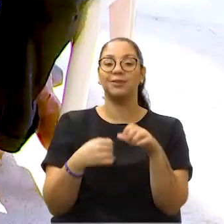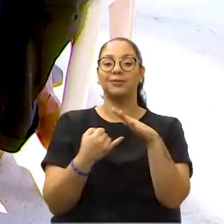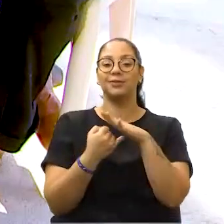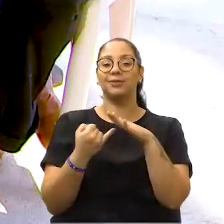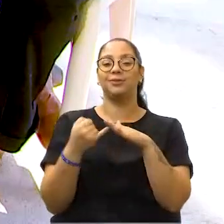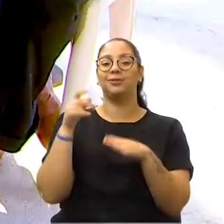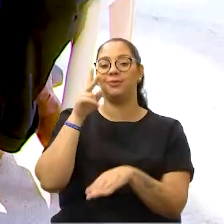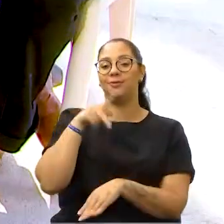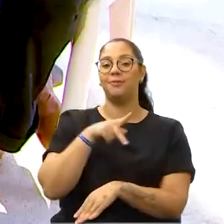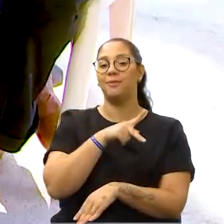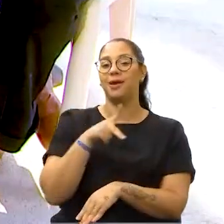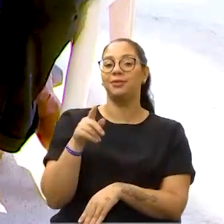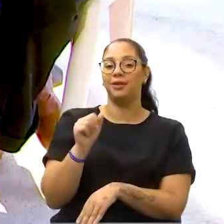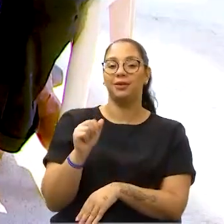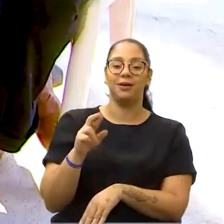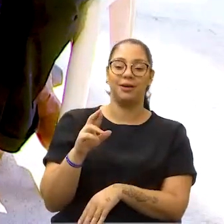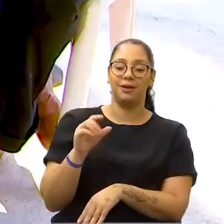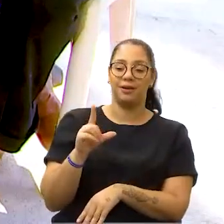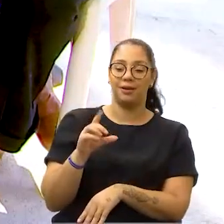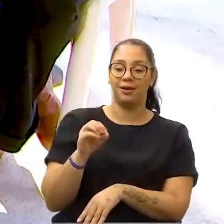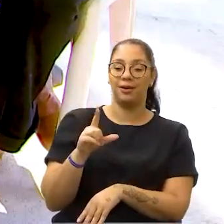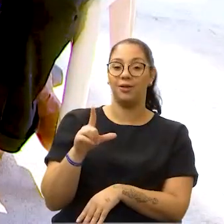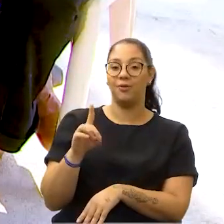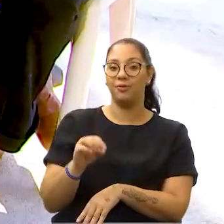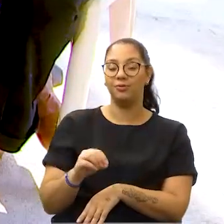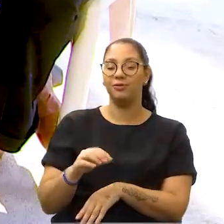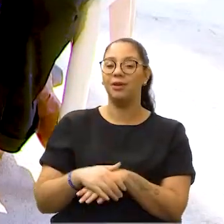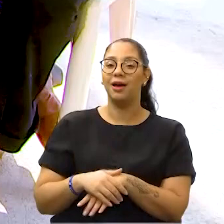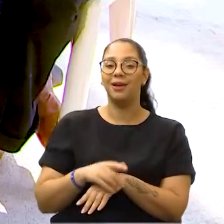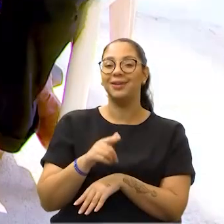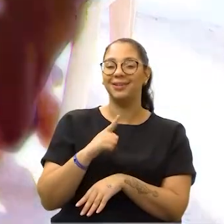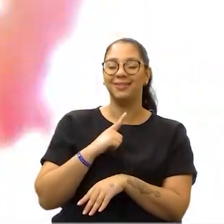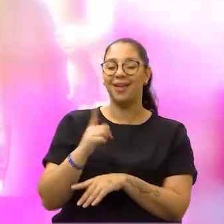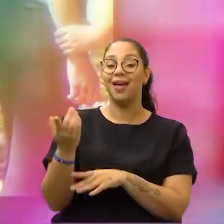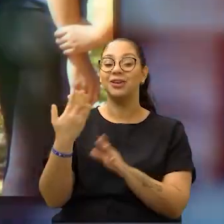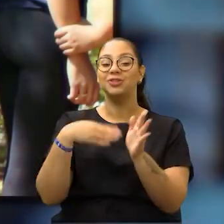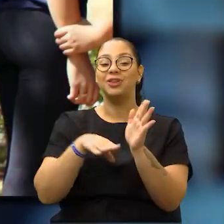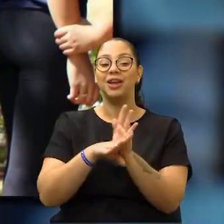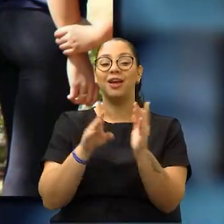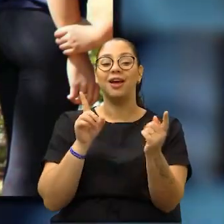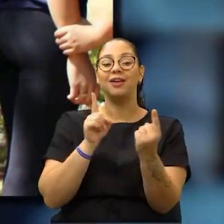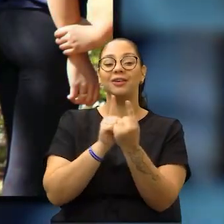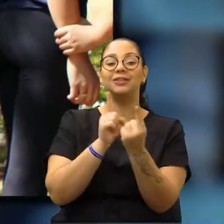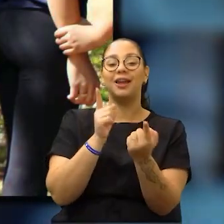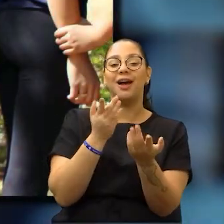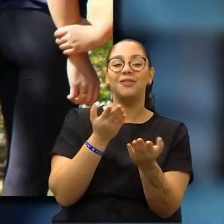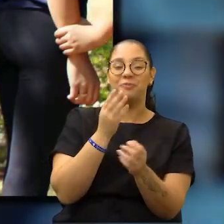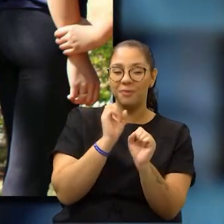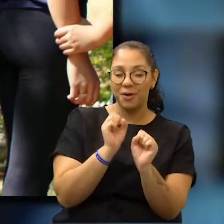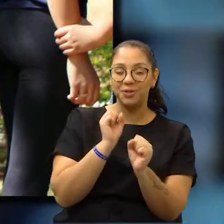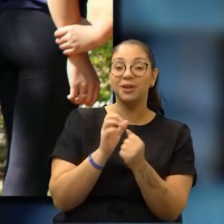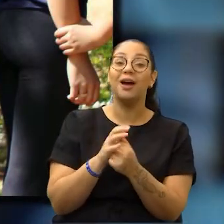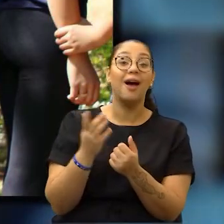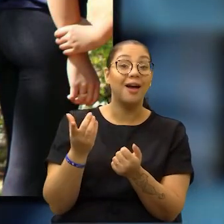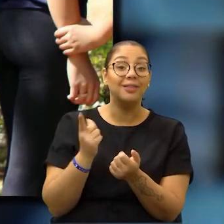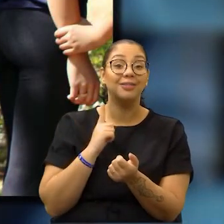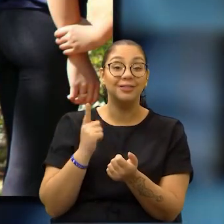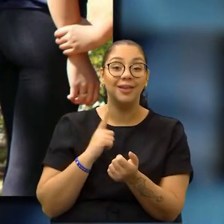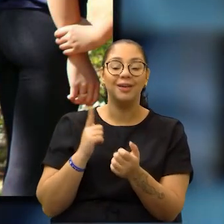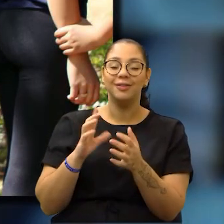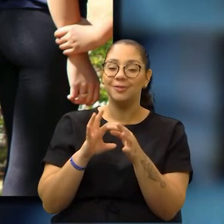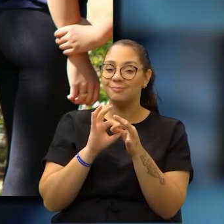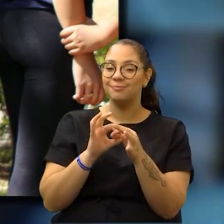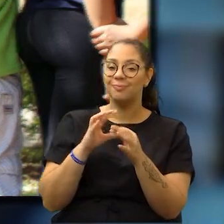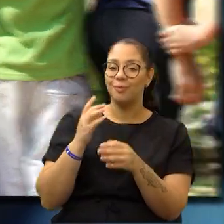sentem pertencidos agora do Instituto Padre Haroldo. Então, sempre aquele que a Vanessa falou, eu posso passar aí para ver você, quero ver a Silvia,